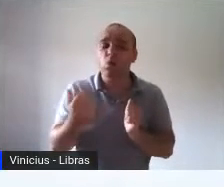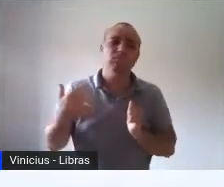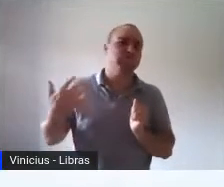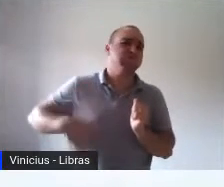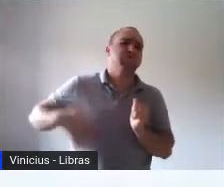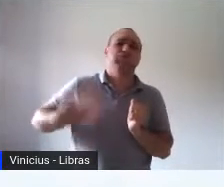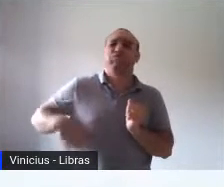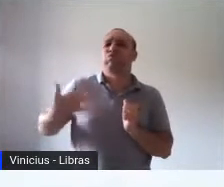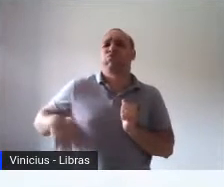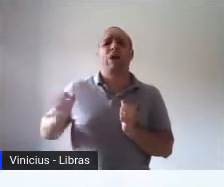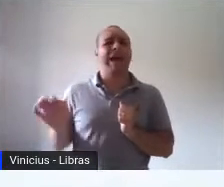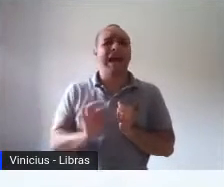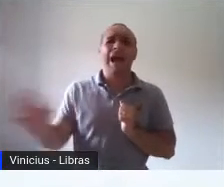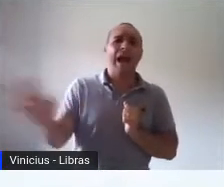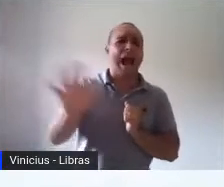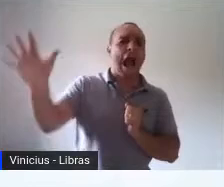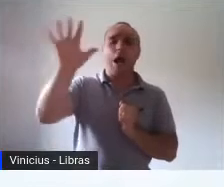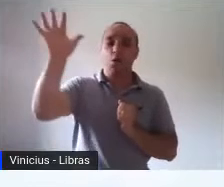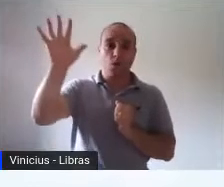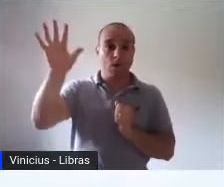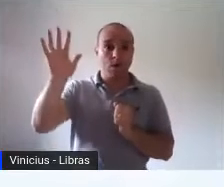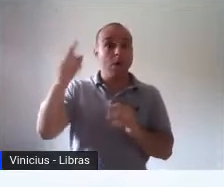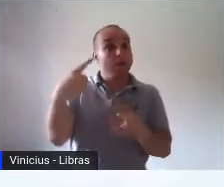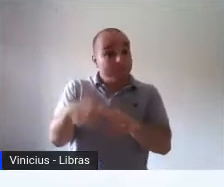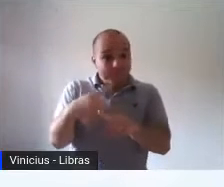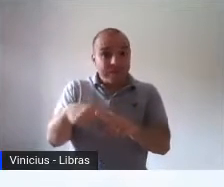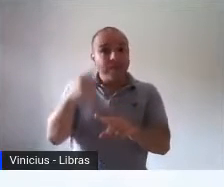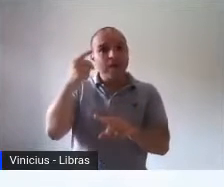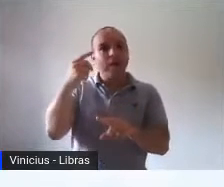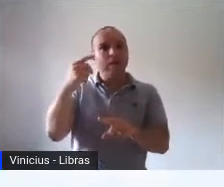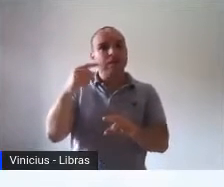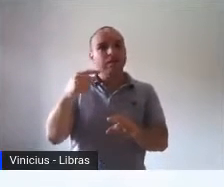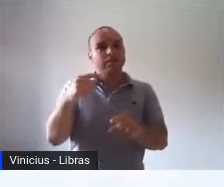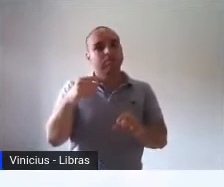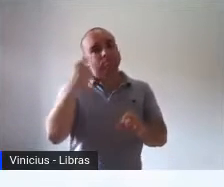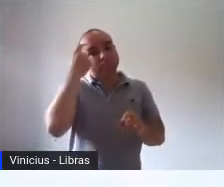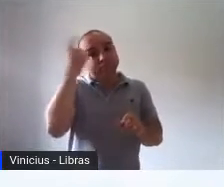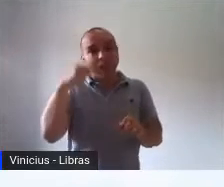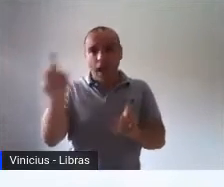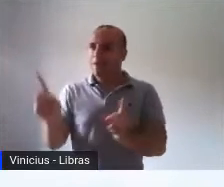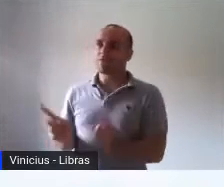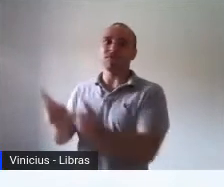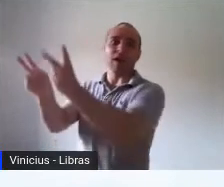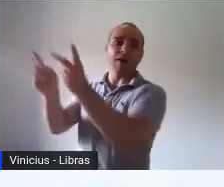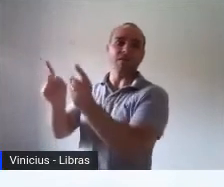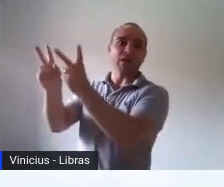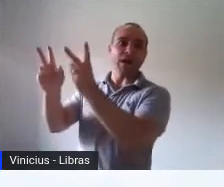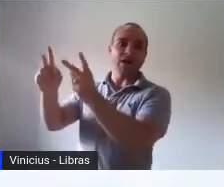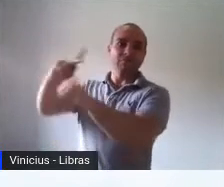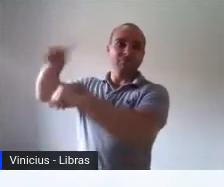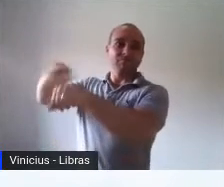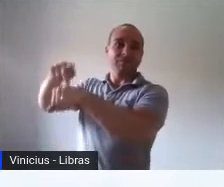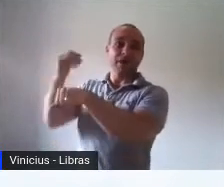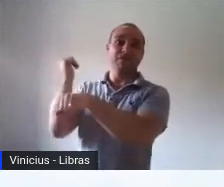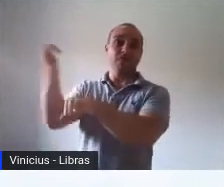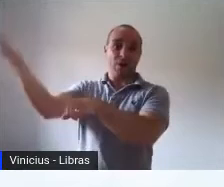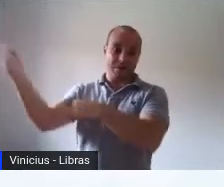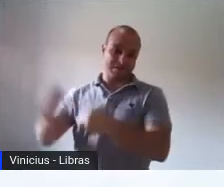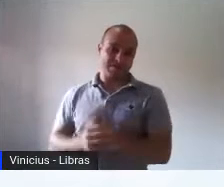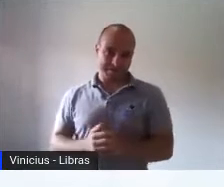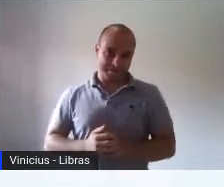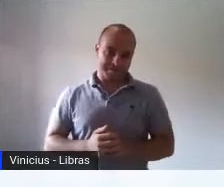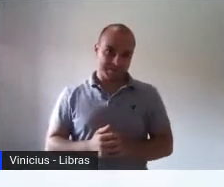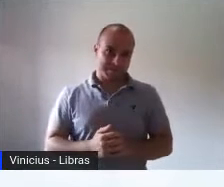função da desvalorização cambial, a gente tem outros fatores que vêm influenciando, né? A gente também tem uma redução de oferta de alguns produtos, que